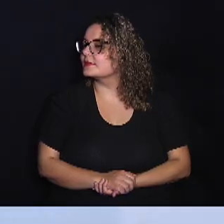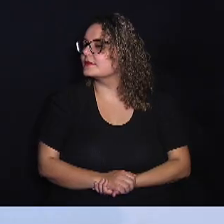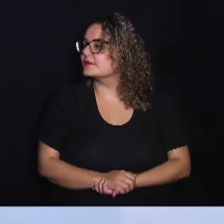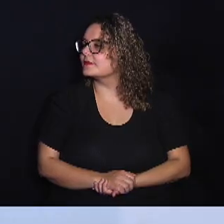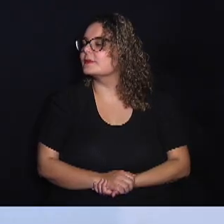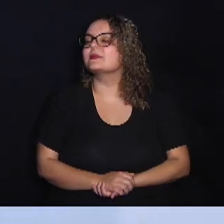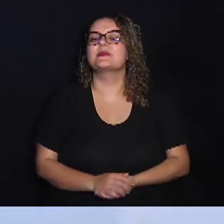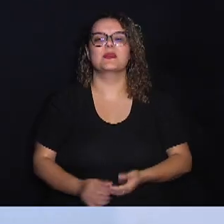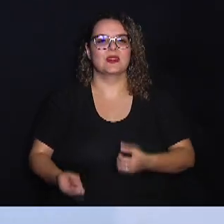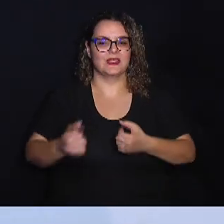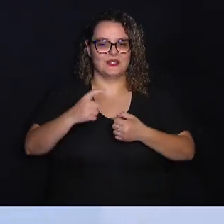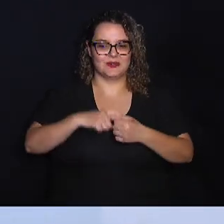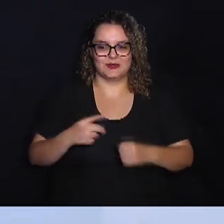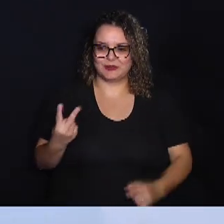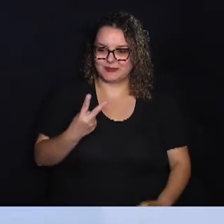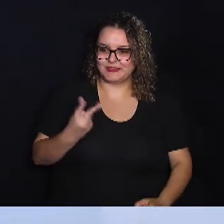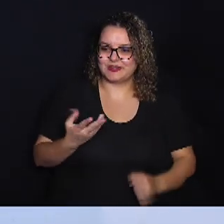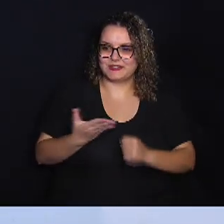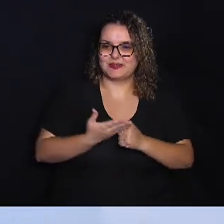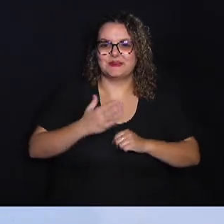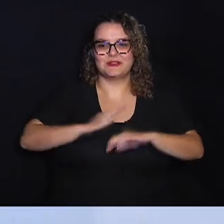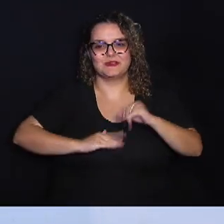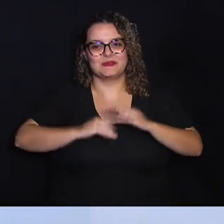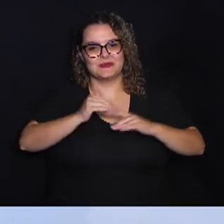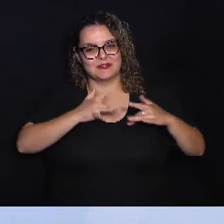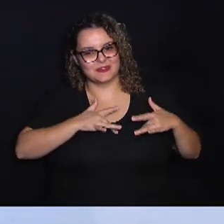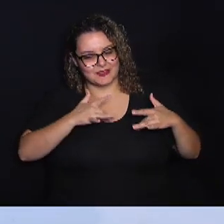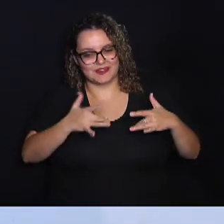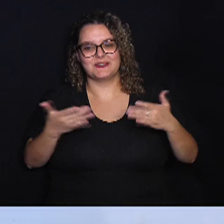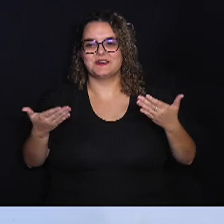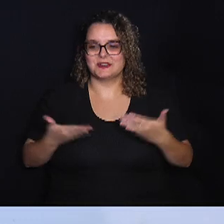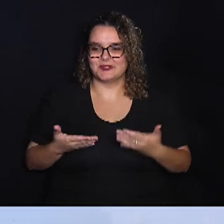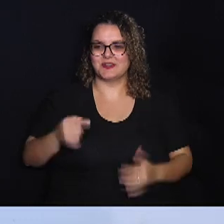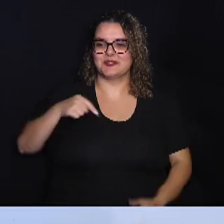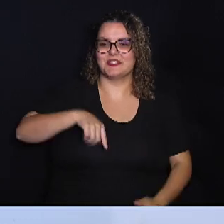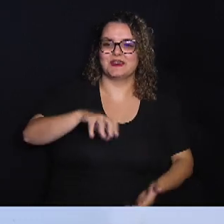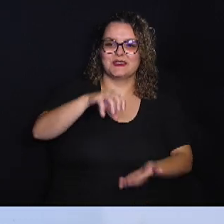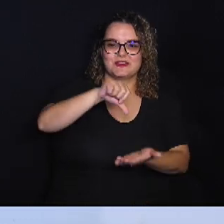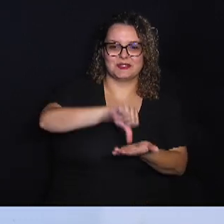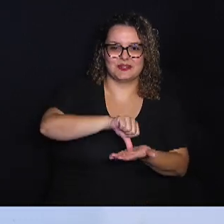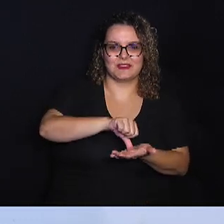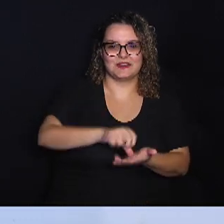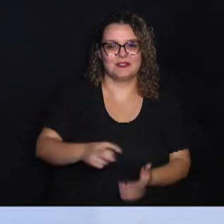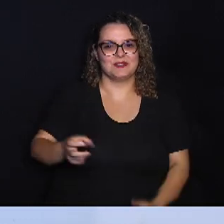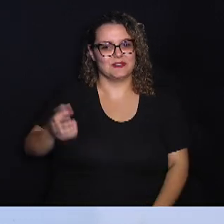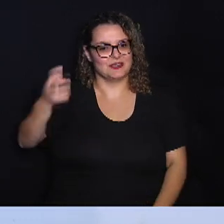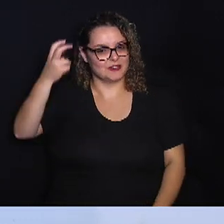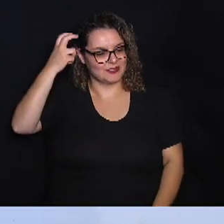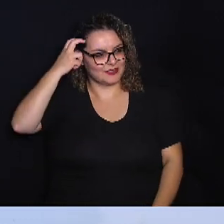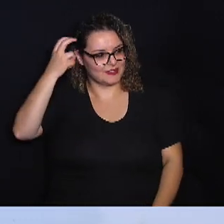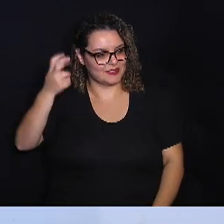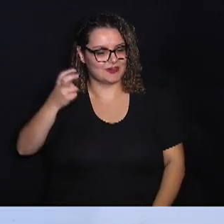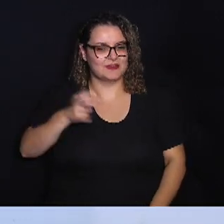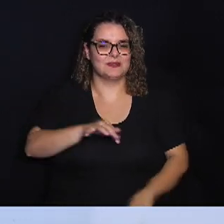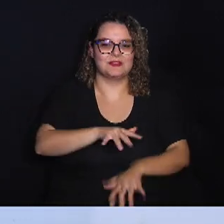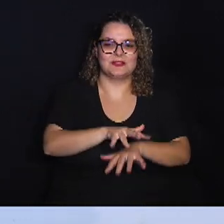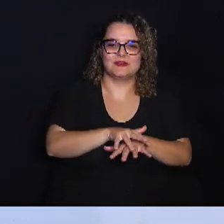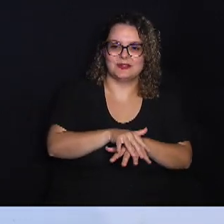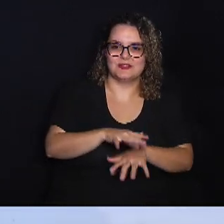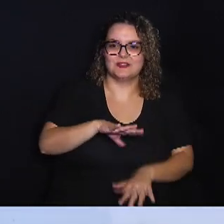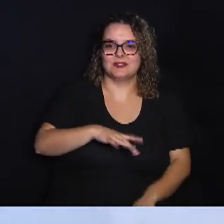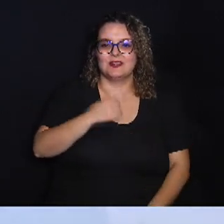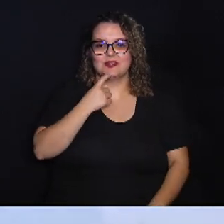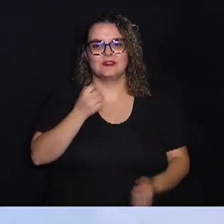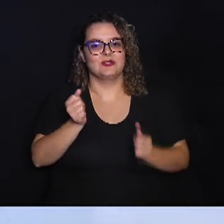De volta para o segundo bloco do Mãos Solidárias de hoje, a gente está aqui na sede do Centro Cultural Luiz Braille de Campinas e eu estou aqui ao